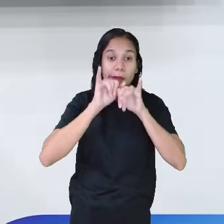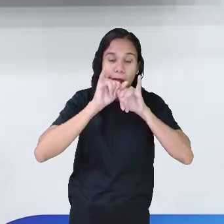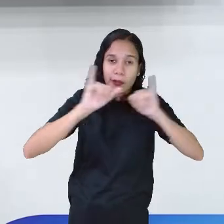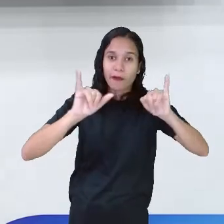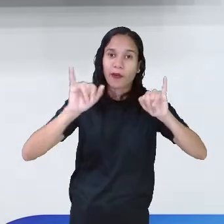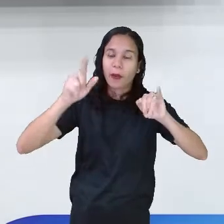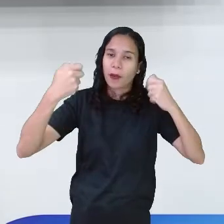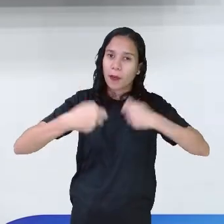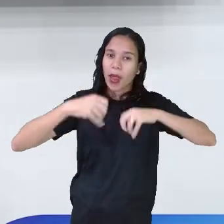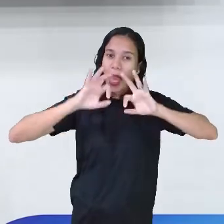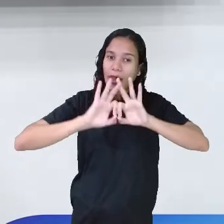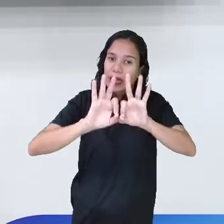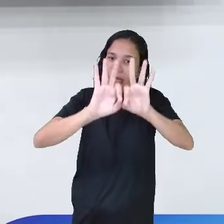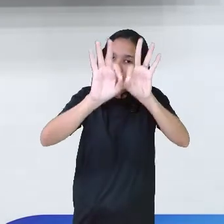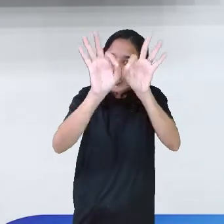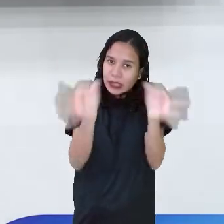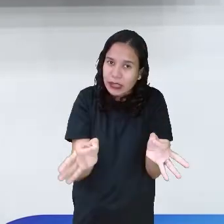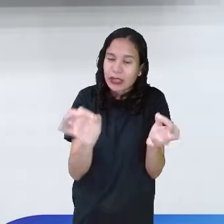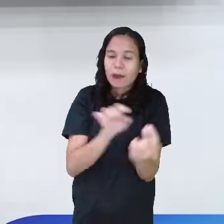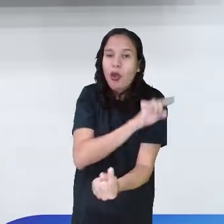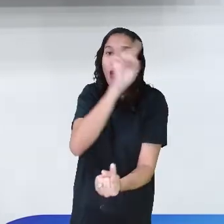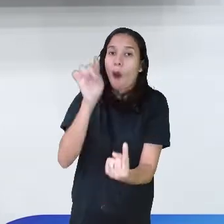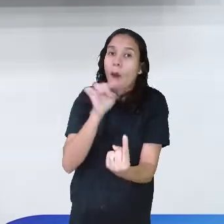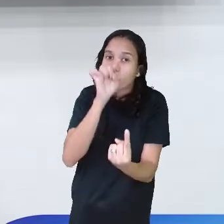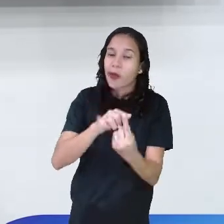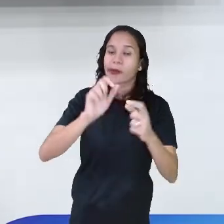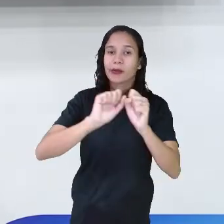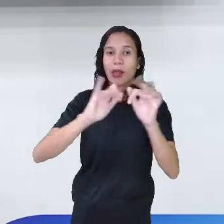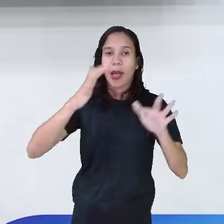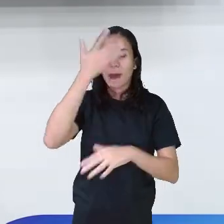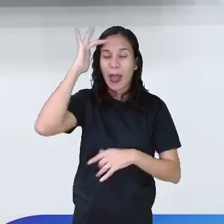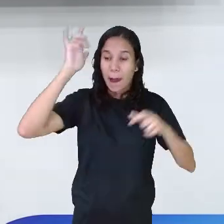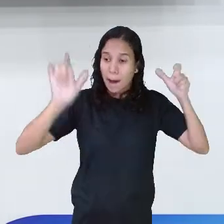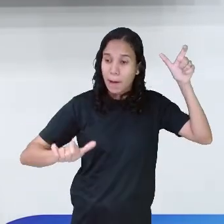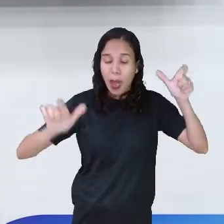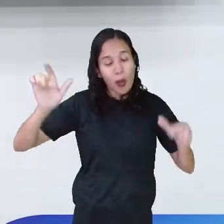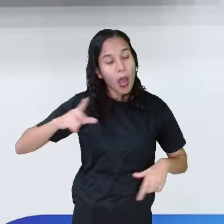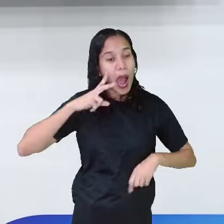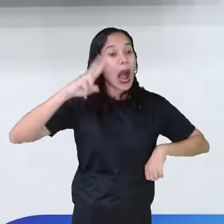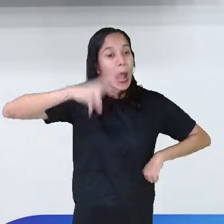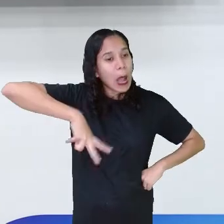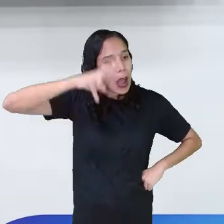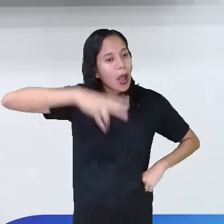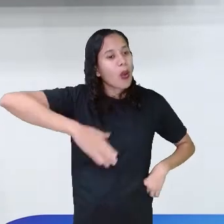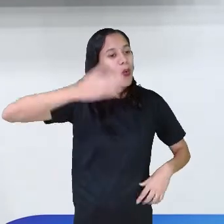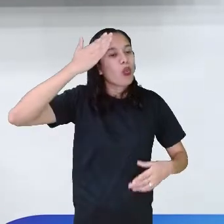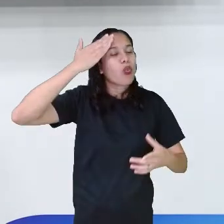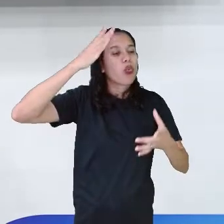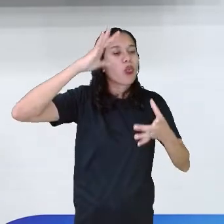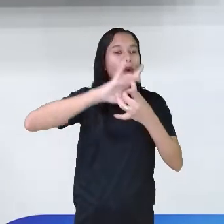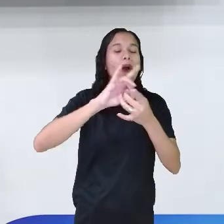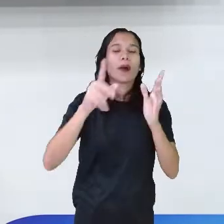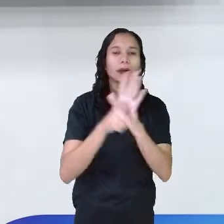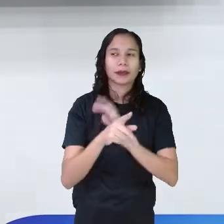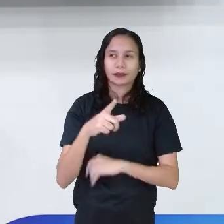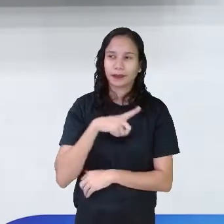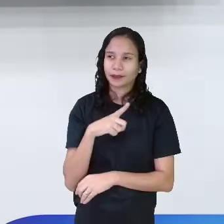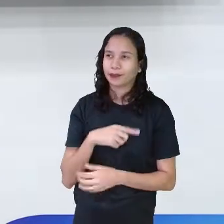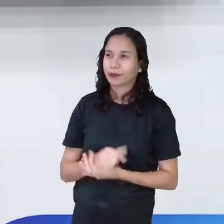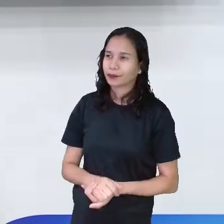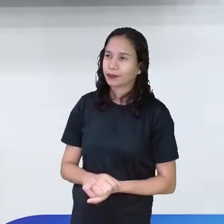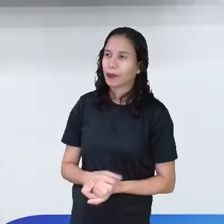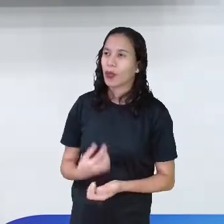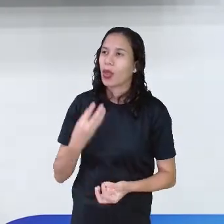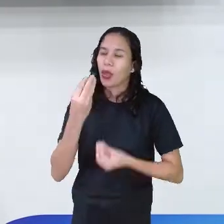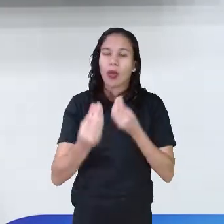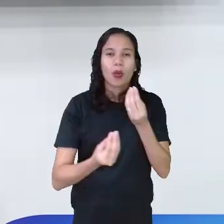ser simples e objetiva para que muitas pessoas possam compreender o que está sendo tratado ali. Como